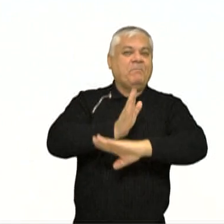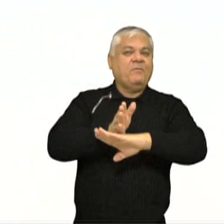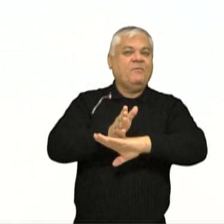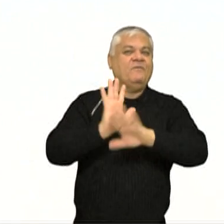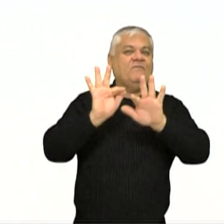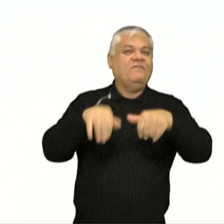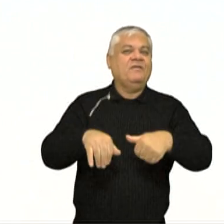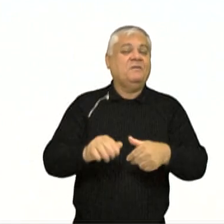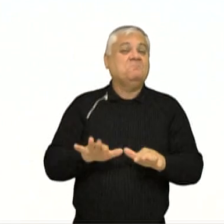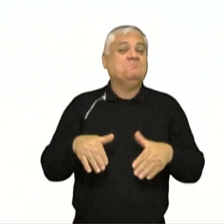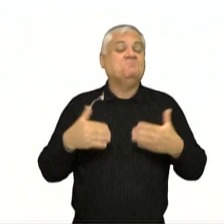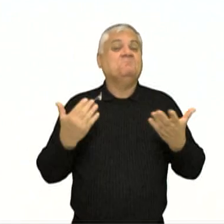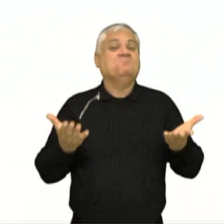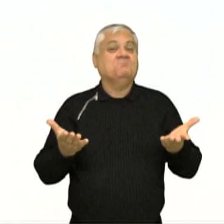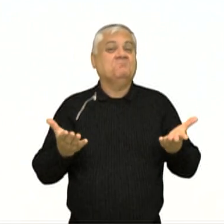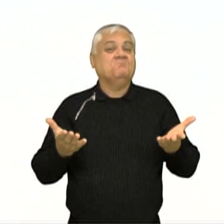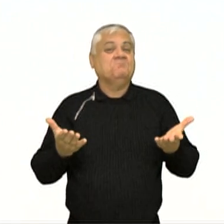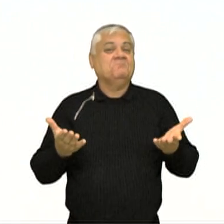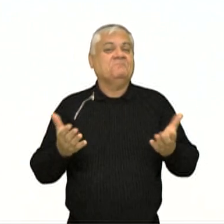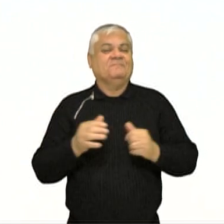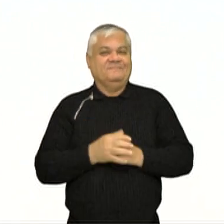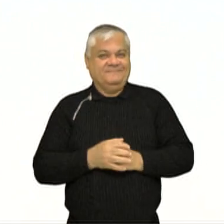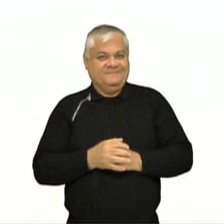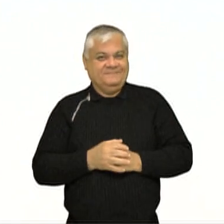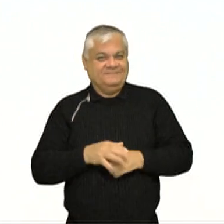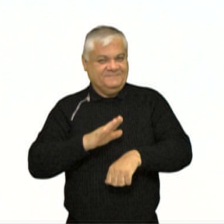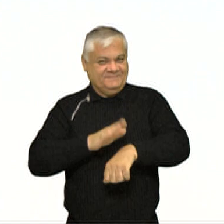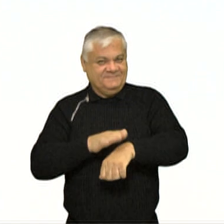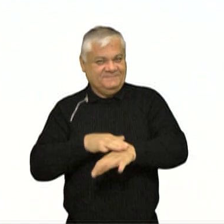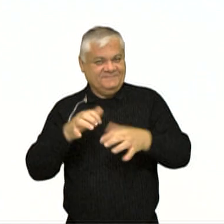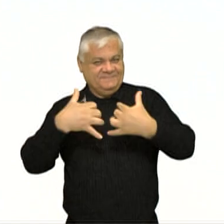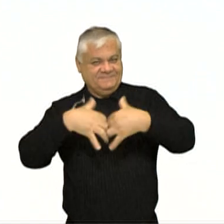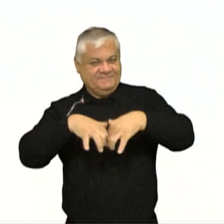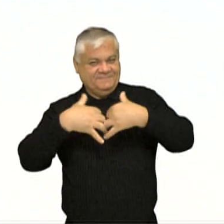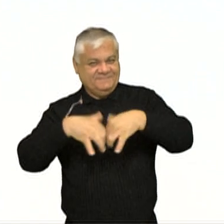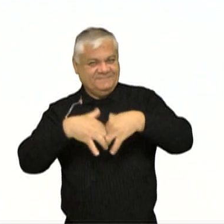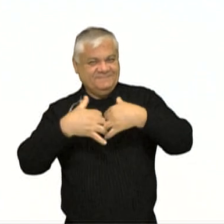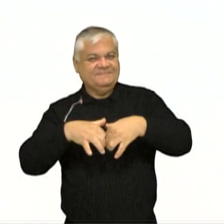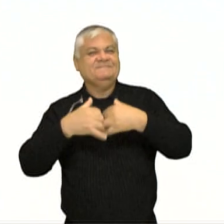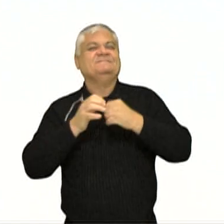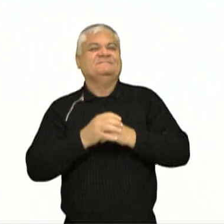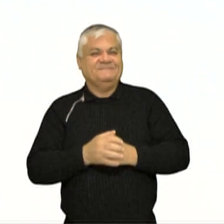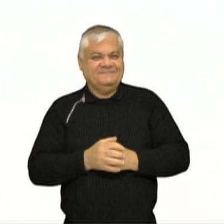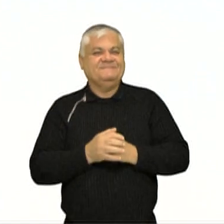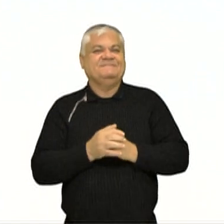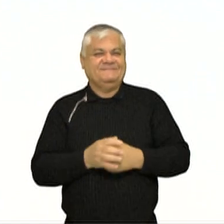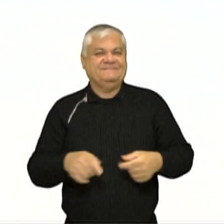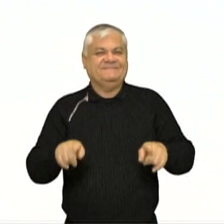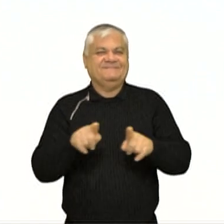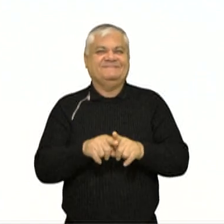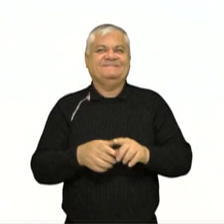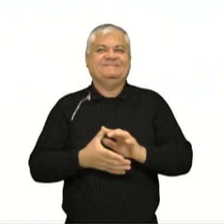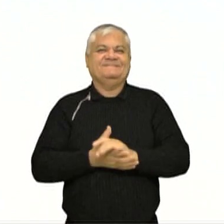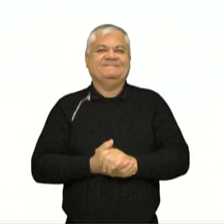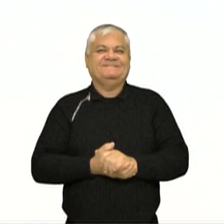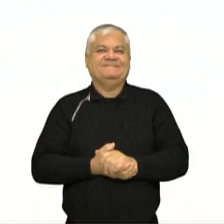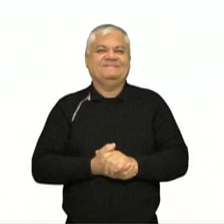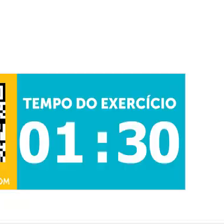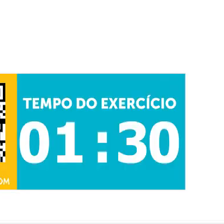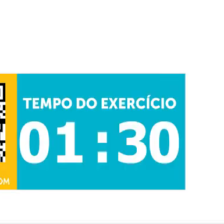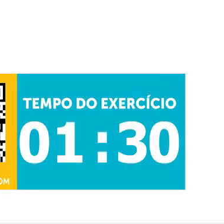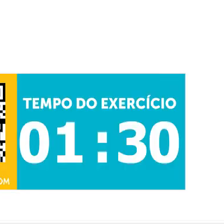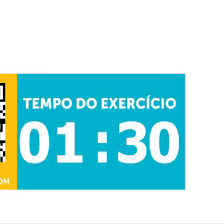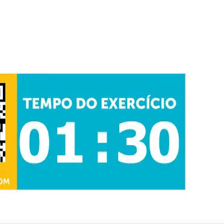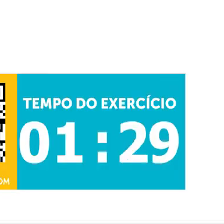e resulta em checkmate? Um tempinho aí para vocês pensarem, raciocinarem e a gente volta logo.